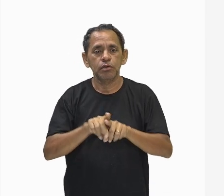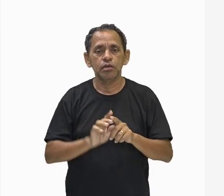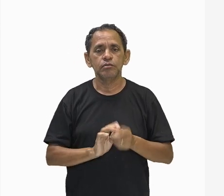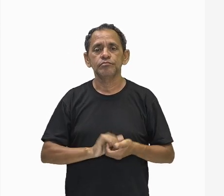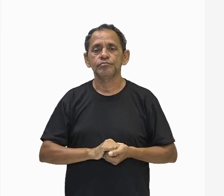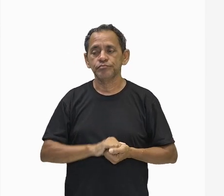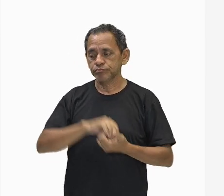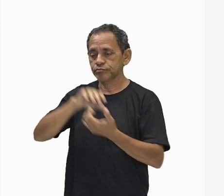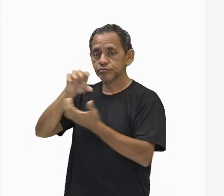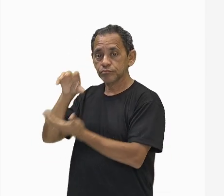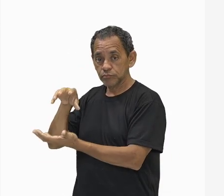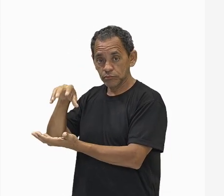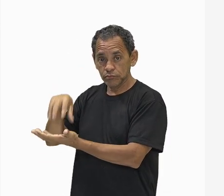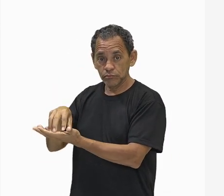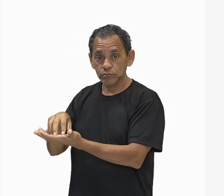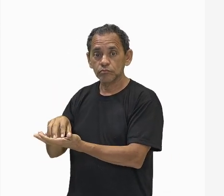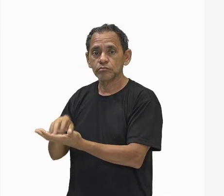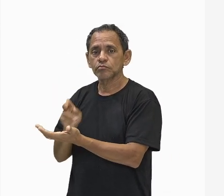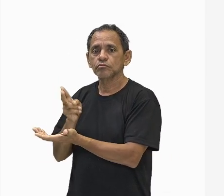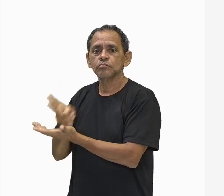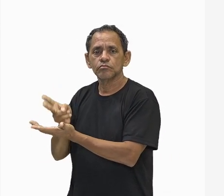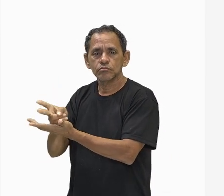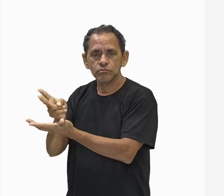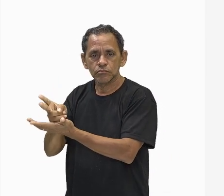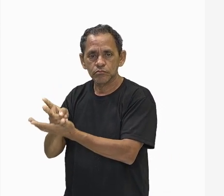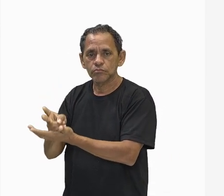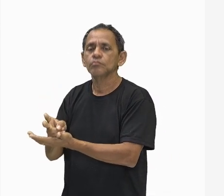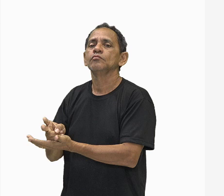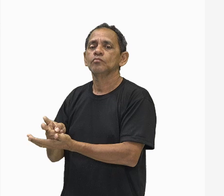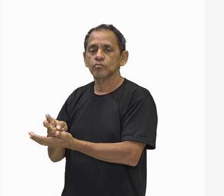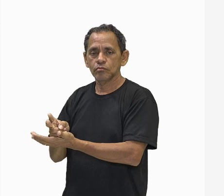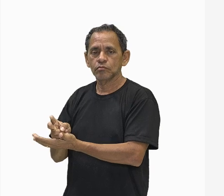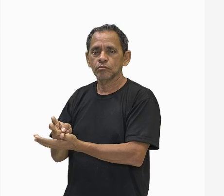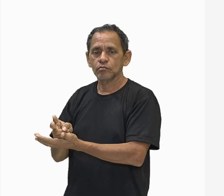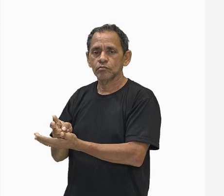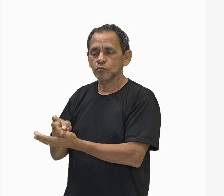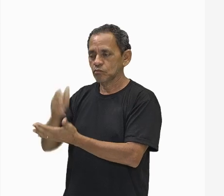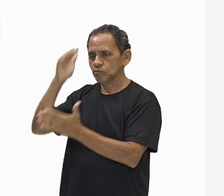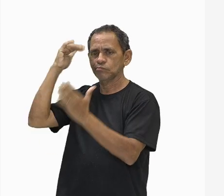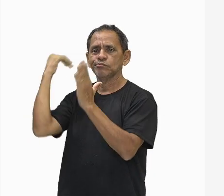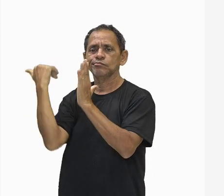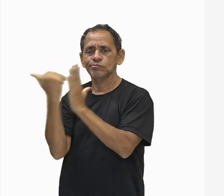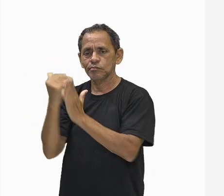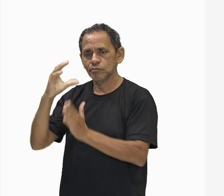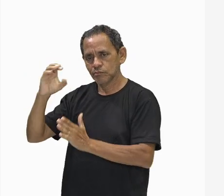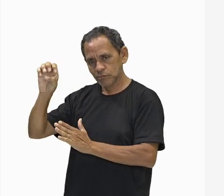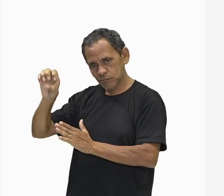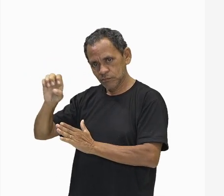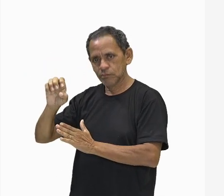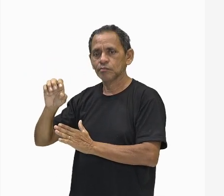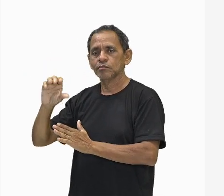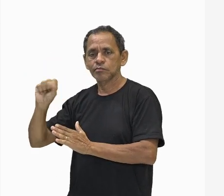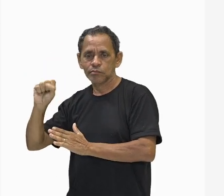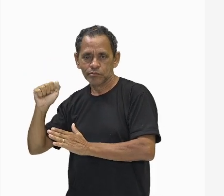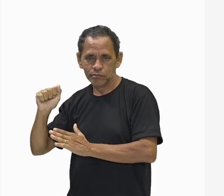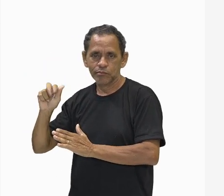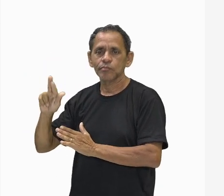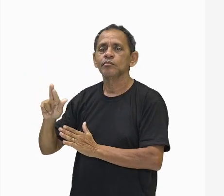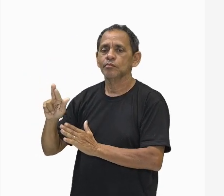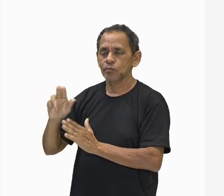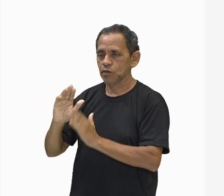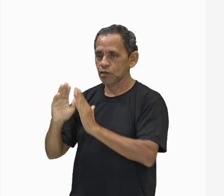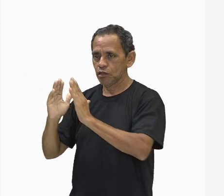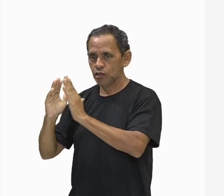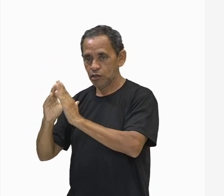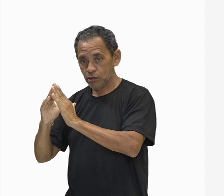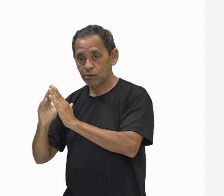ortodoxos seguiam os ideais do cesaropapismo bizantino, subordinação da igreja ao Estado,